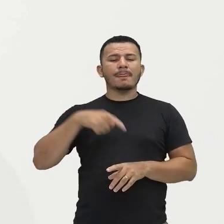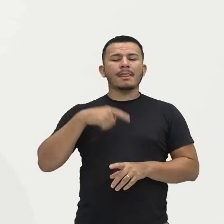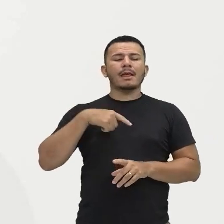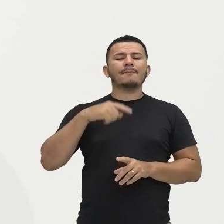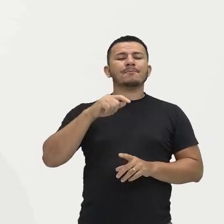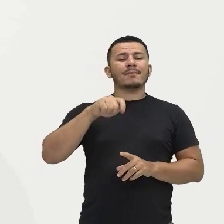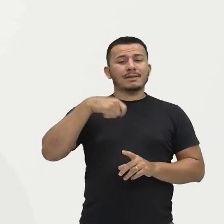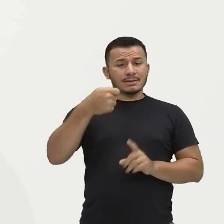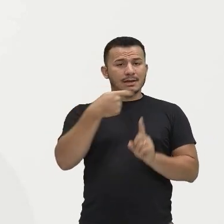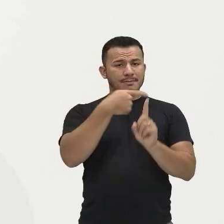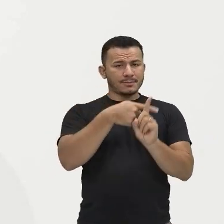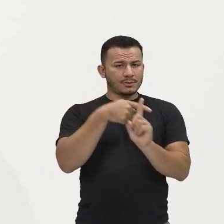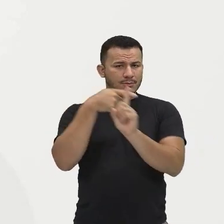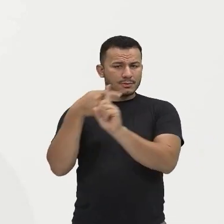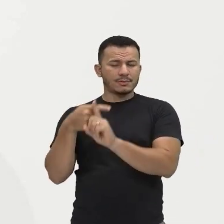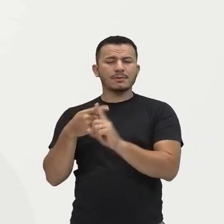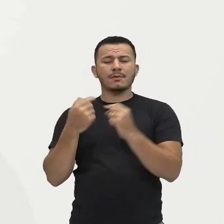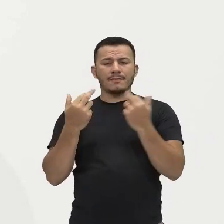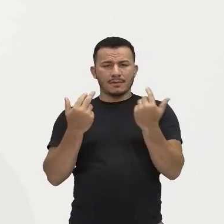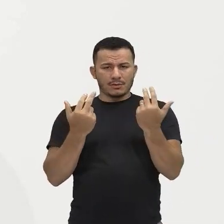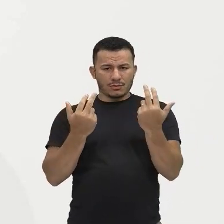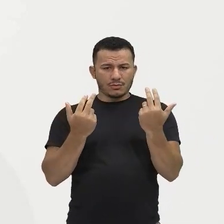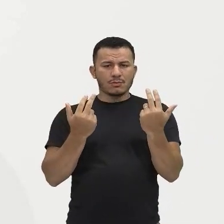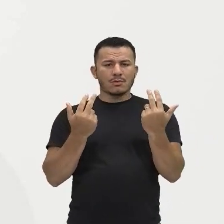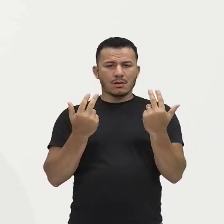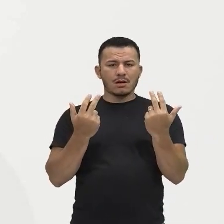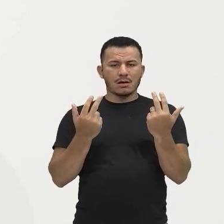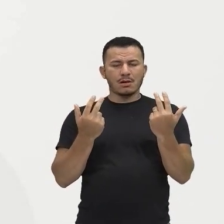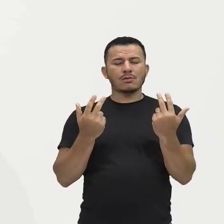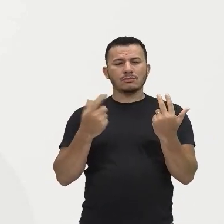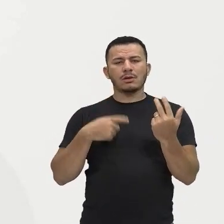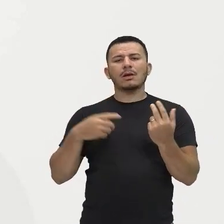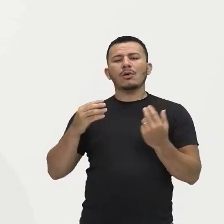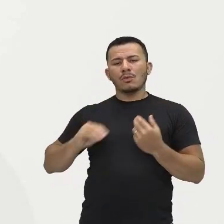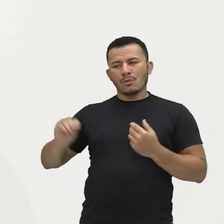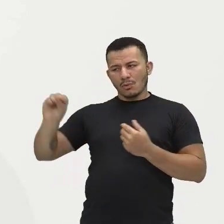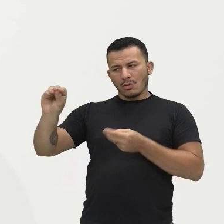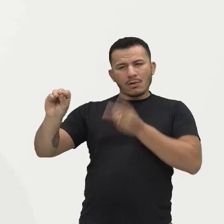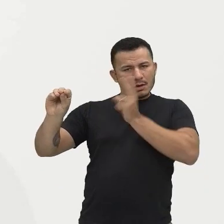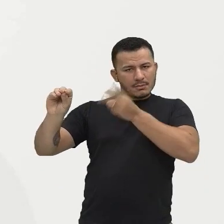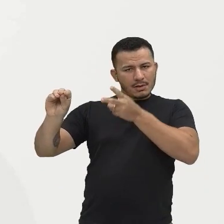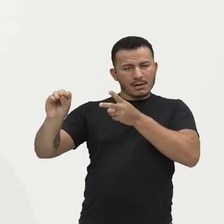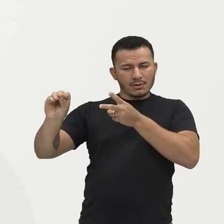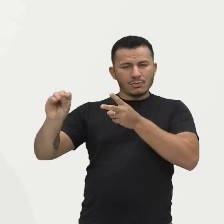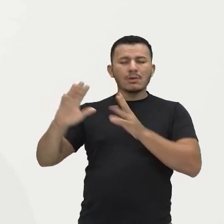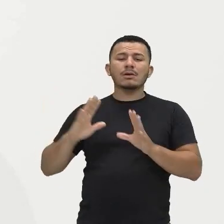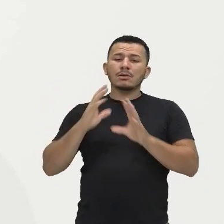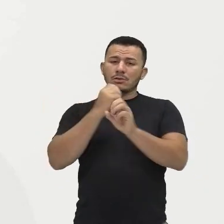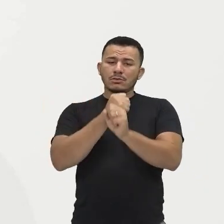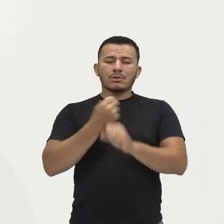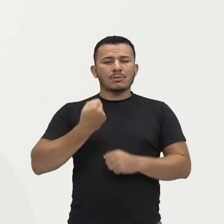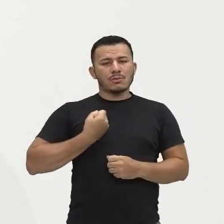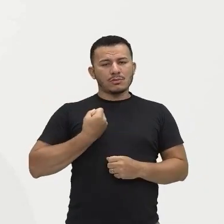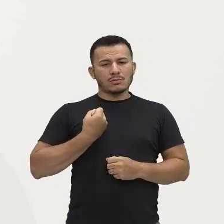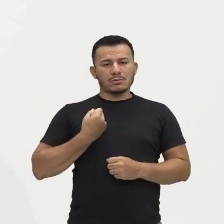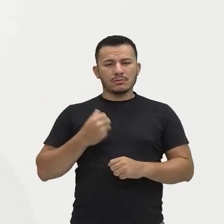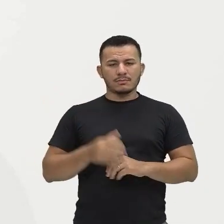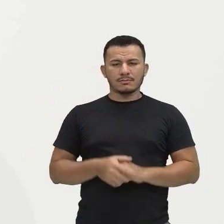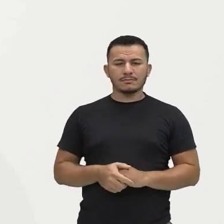são iguais, adicionamos e conservamos o mesmo sinal. Foi o que estava